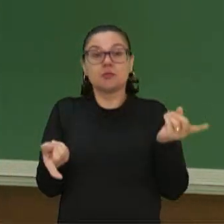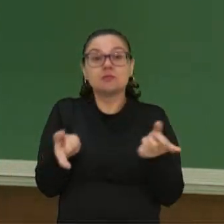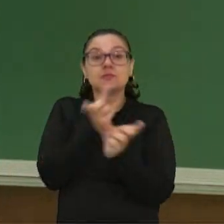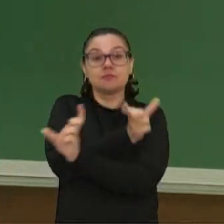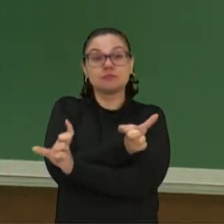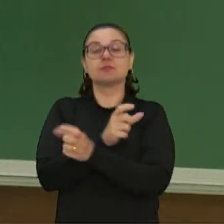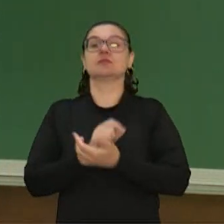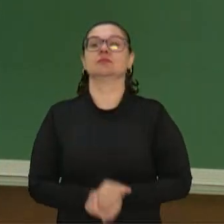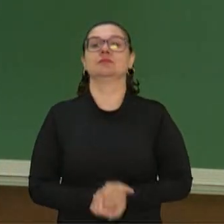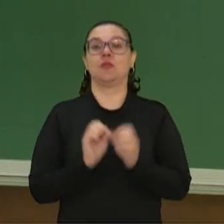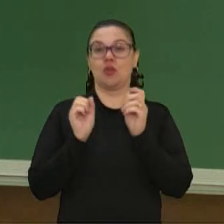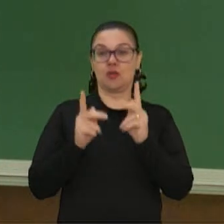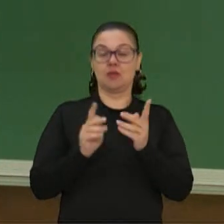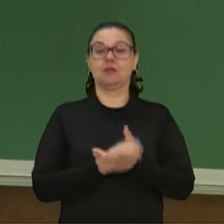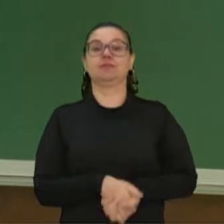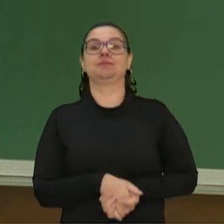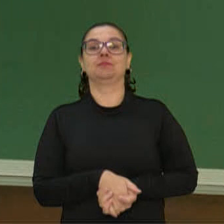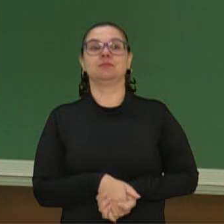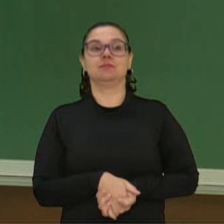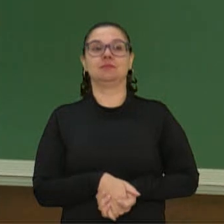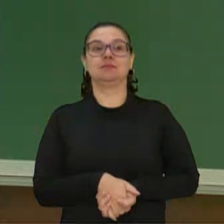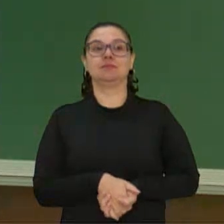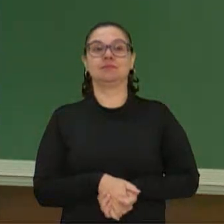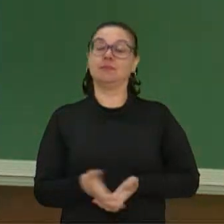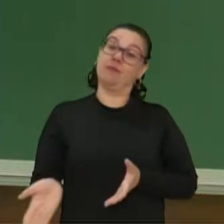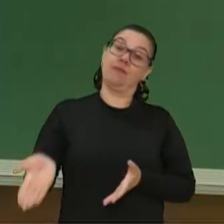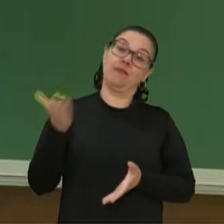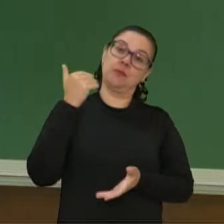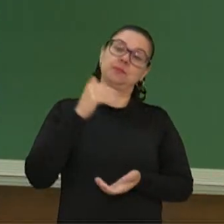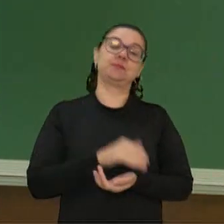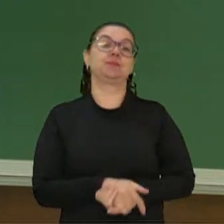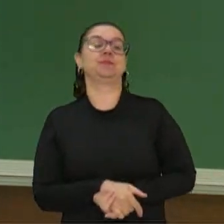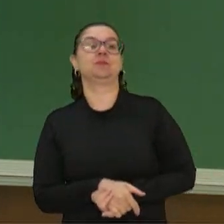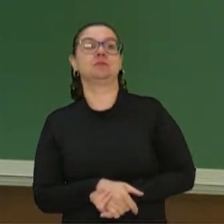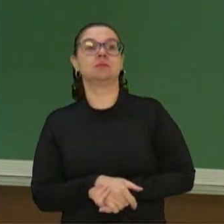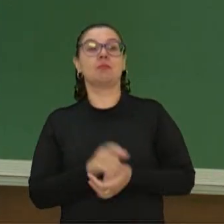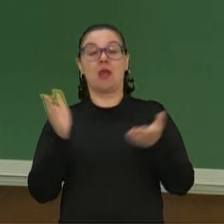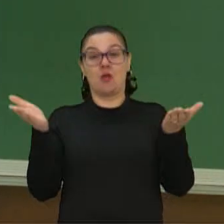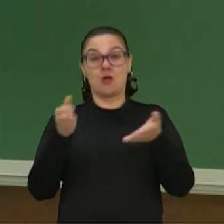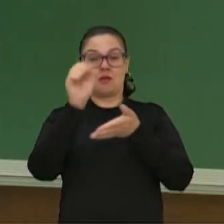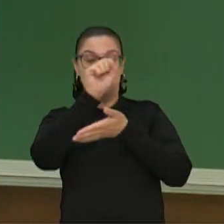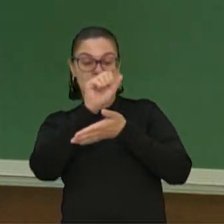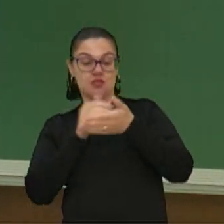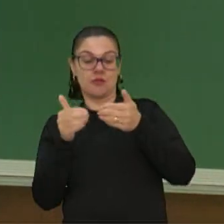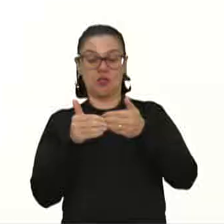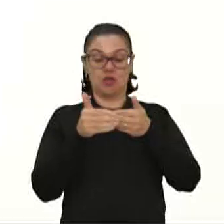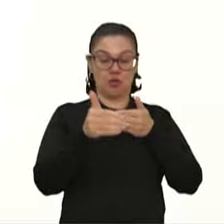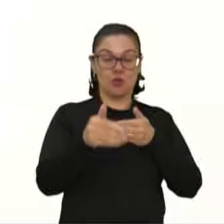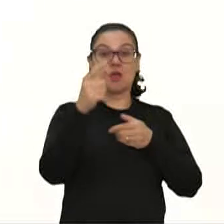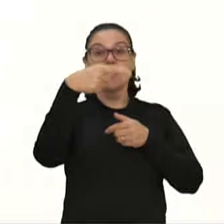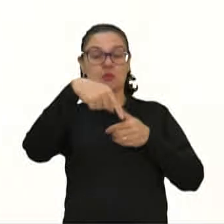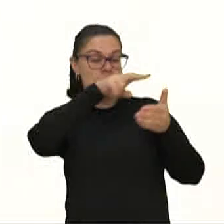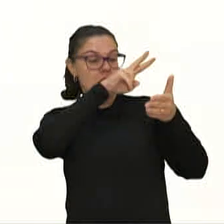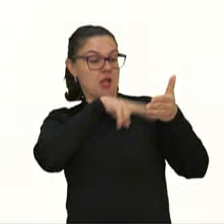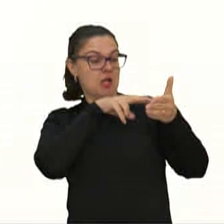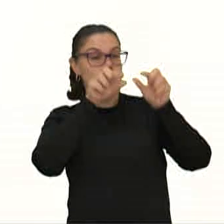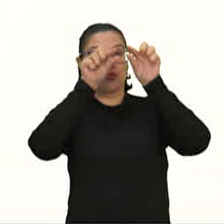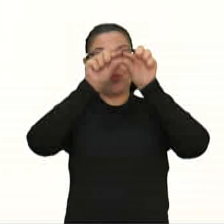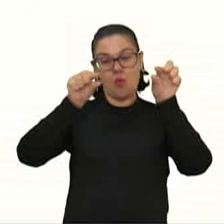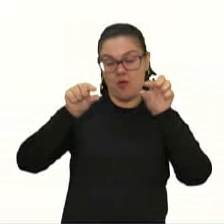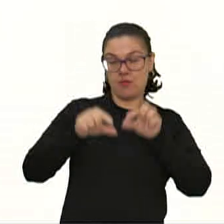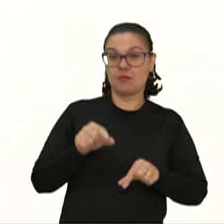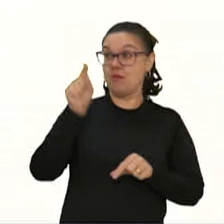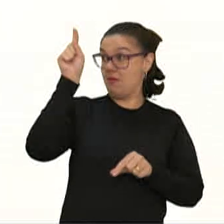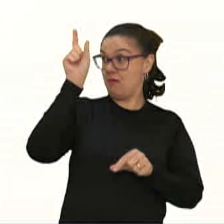num só fragmento, num só fôlego, beleza? Sigamos. A partir da sua leitura dos versos em